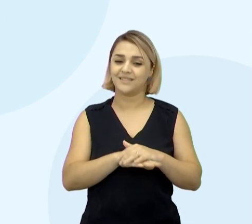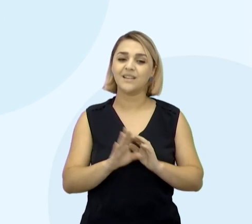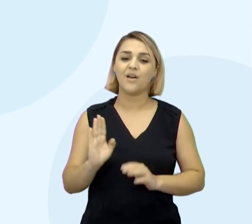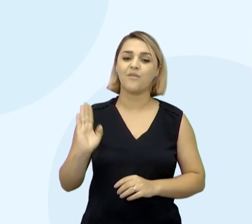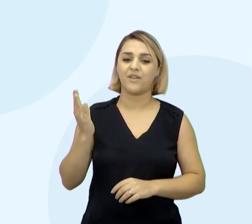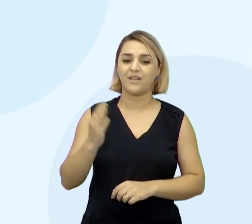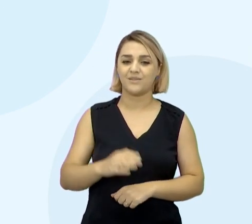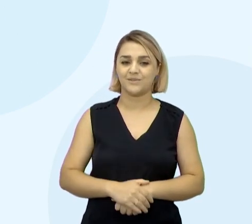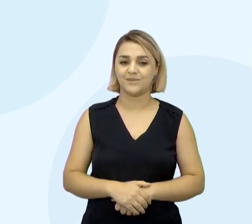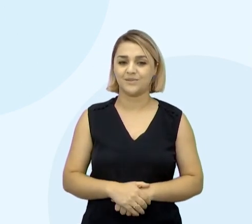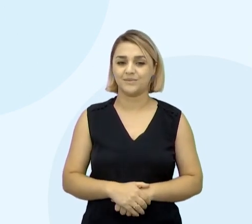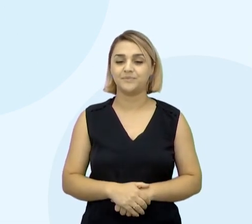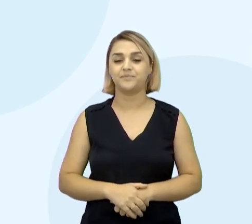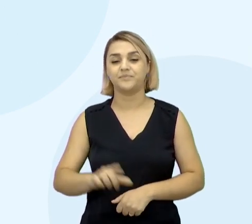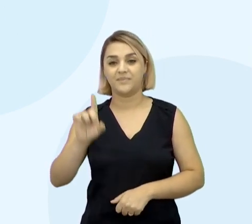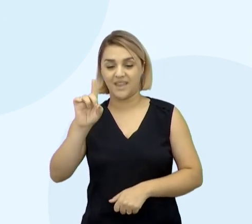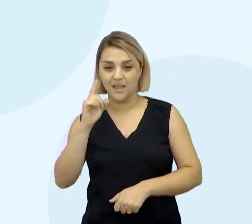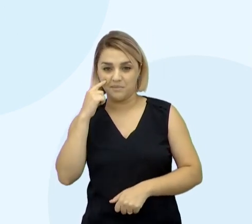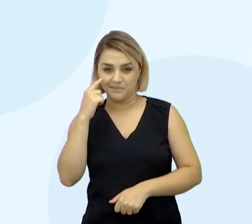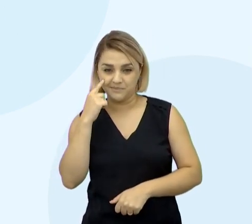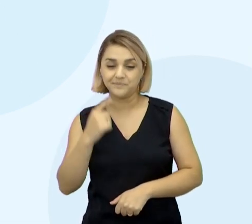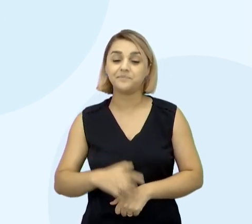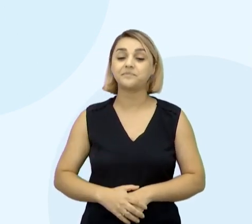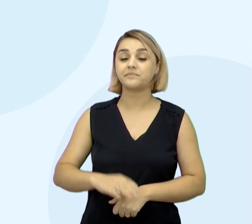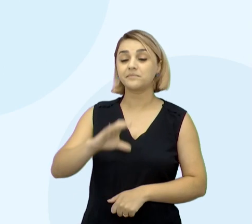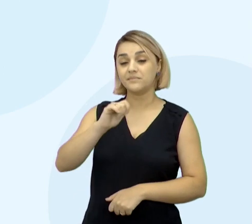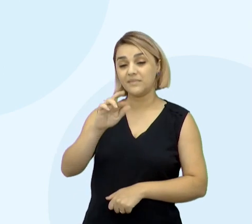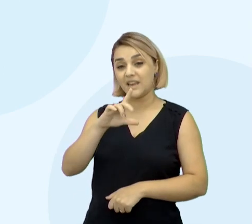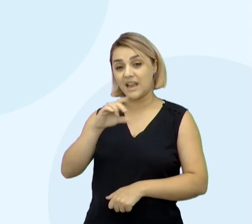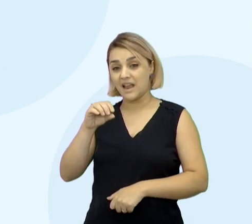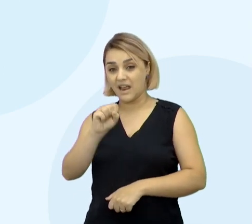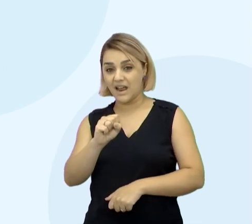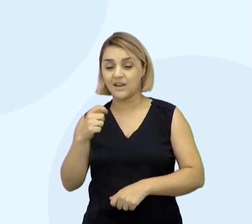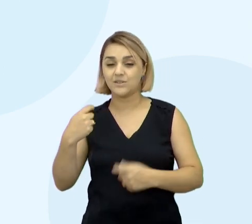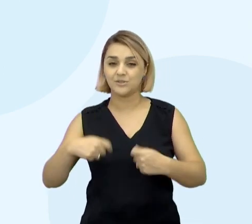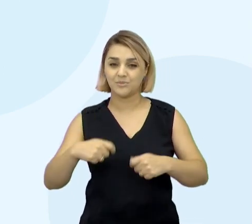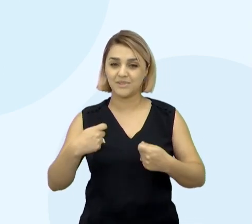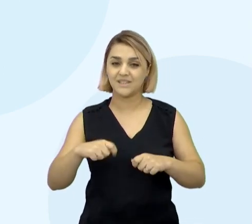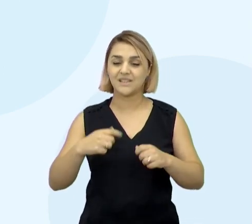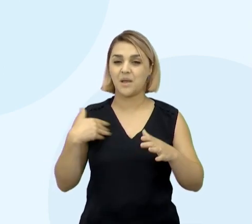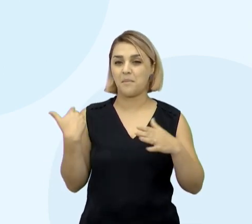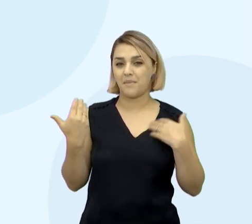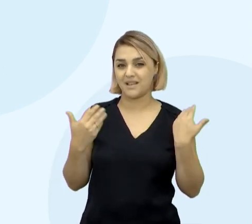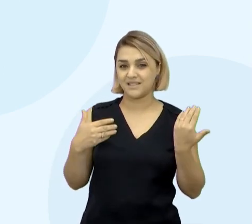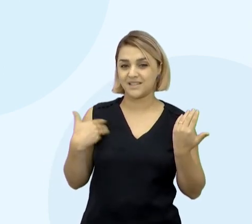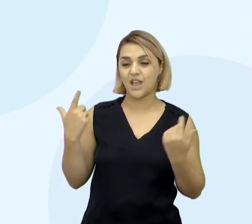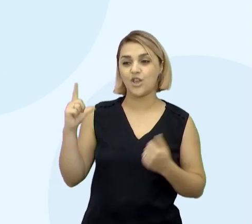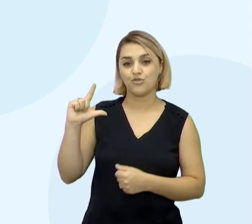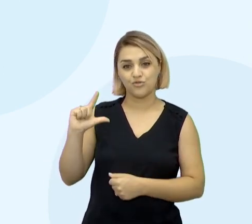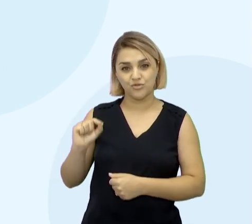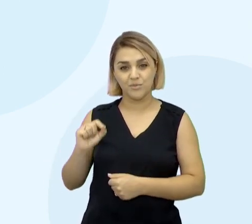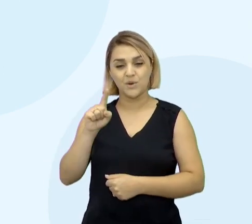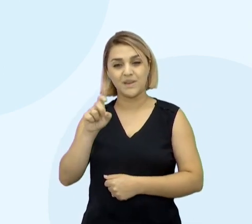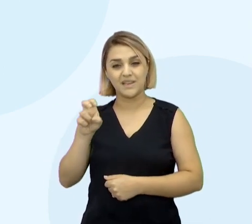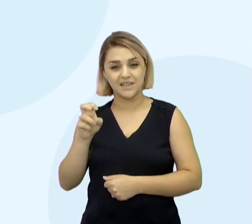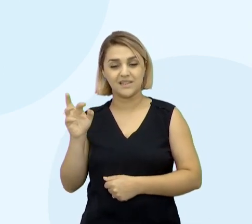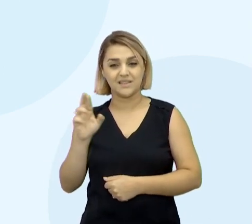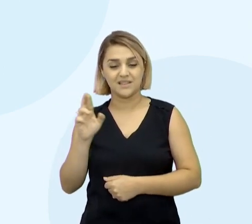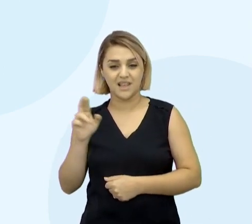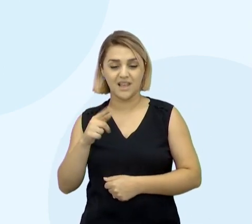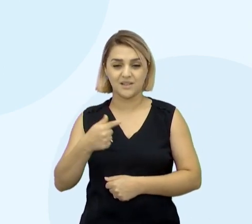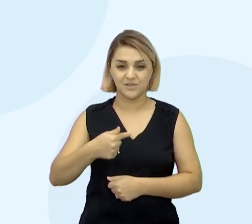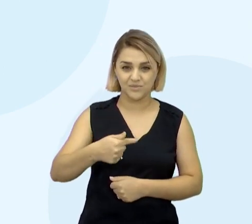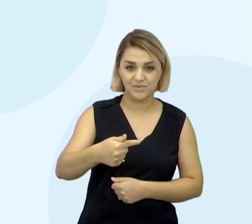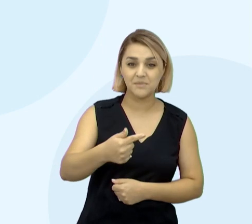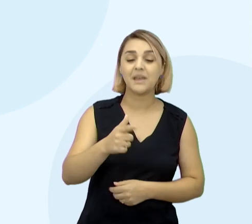também. Carlos deve reduzir o valor do passeio para R$15 por semana e